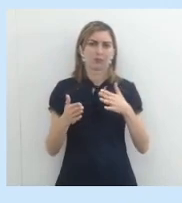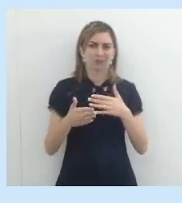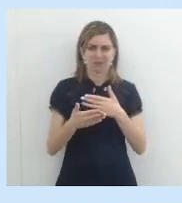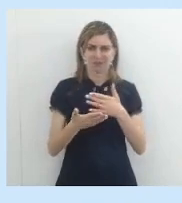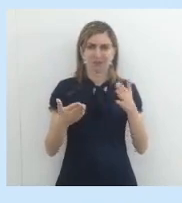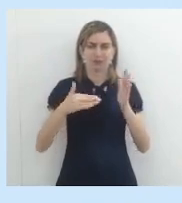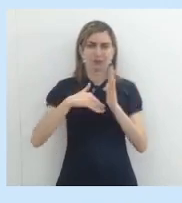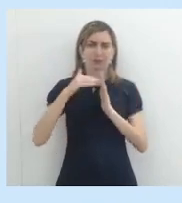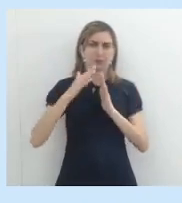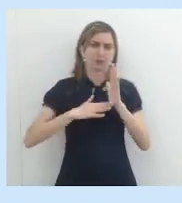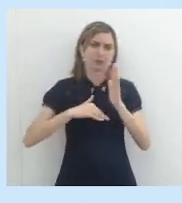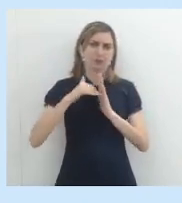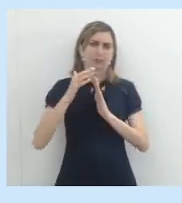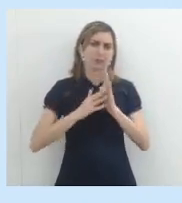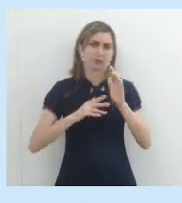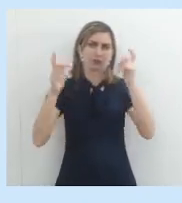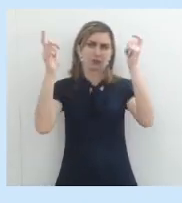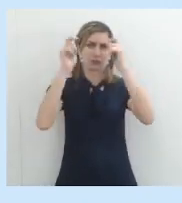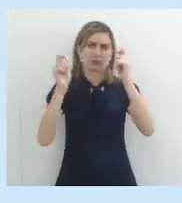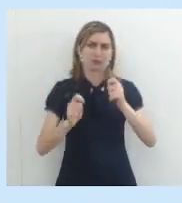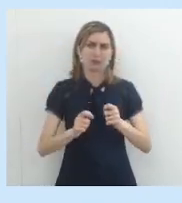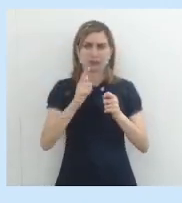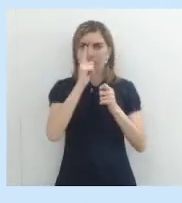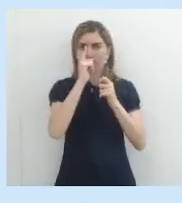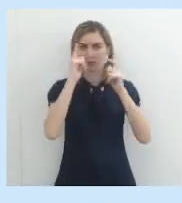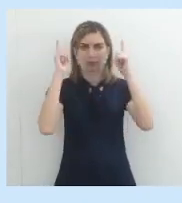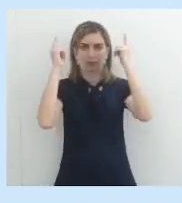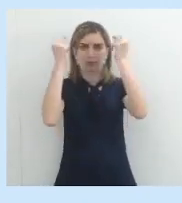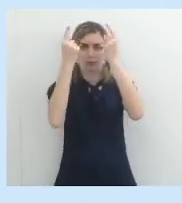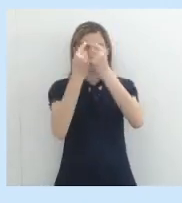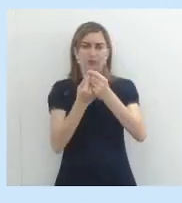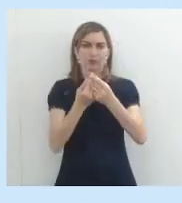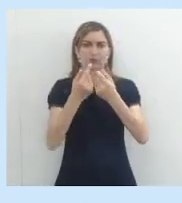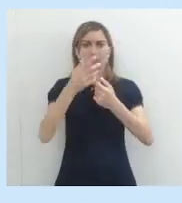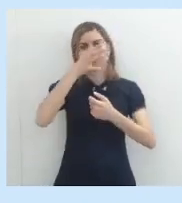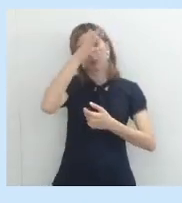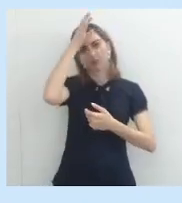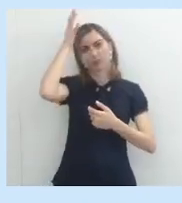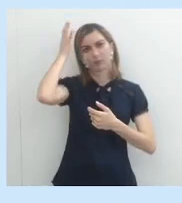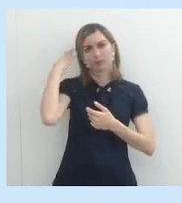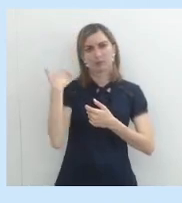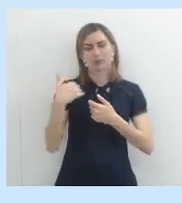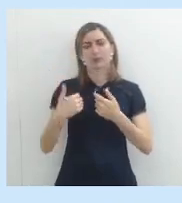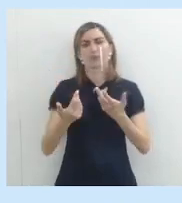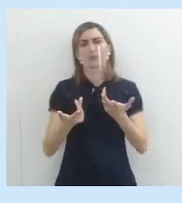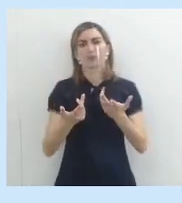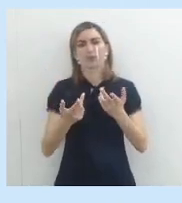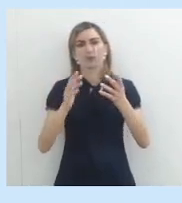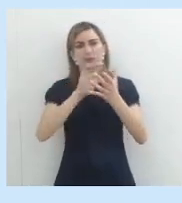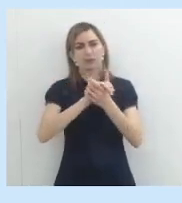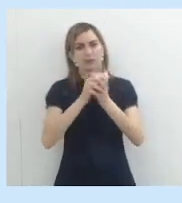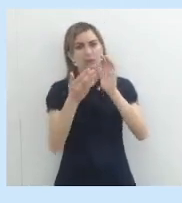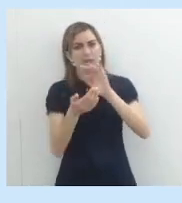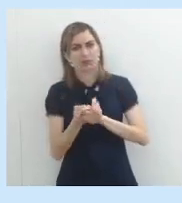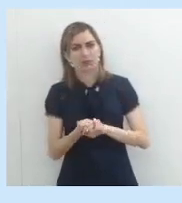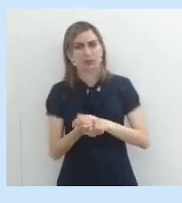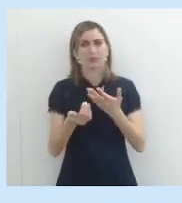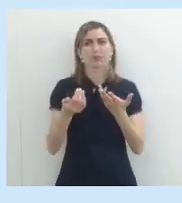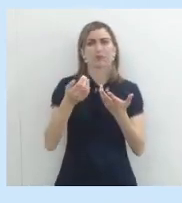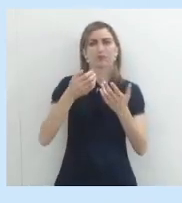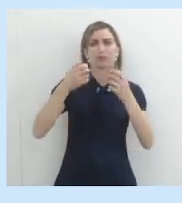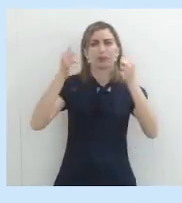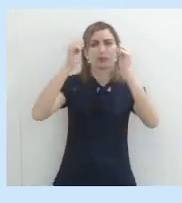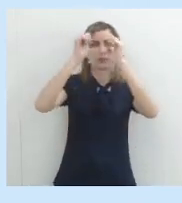da pintura, a arte grega, romana, aí você pode passar pelo Renascimento, pela arte barroca, né, pelo expressionismo,